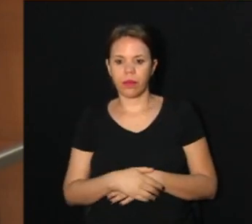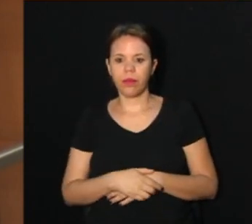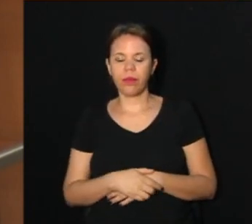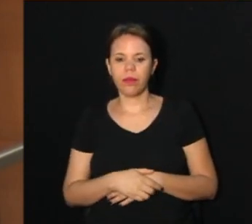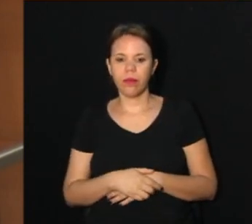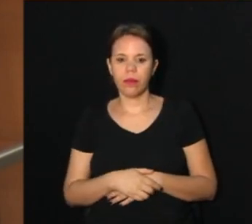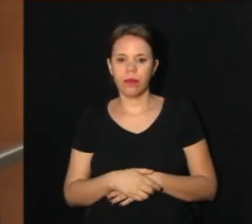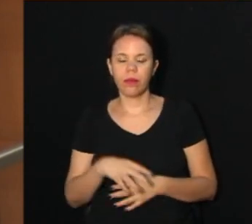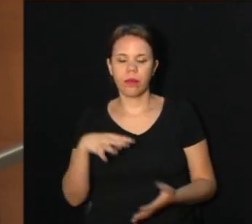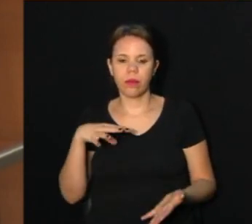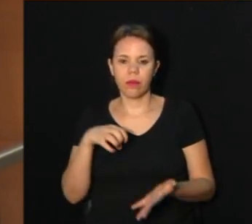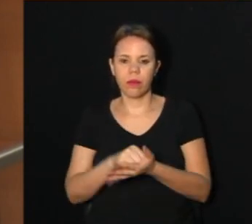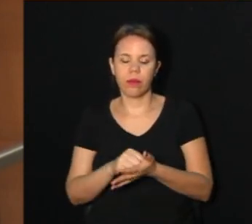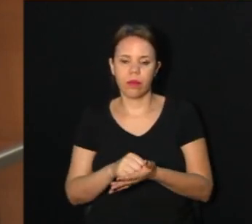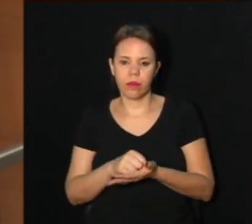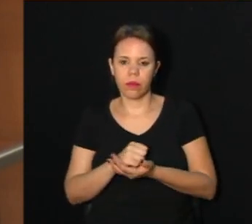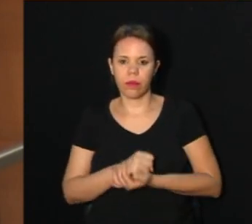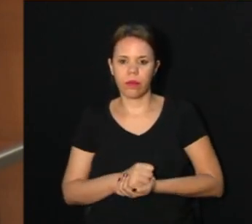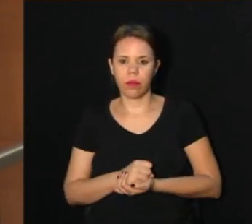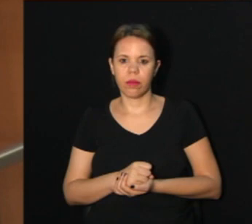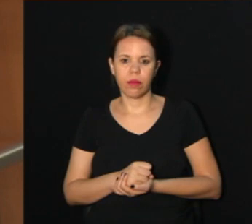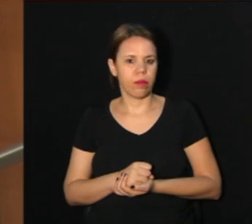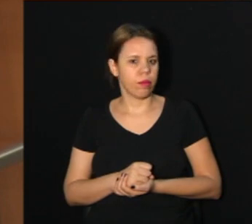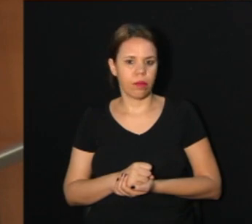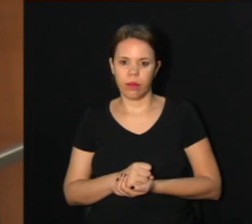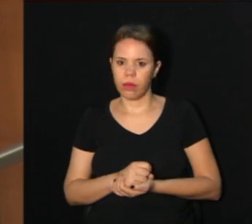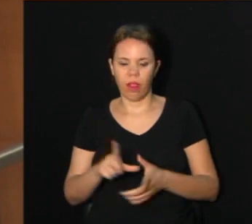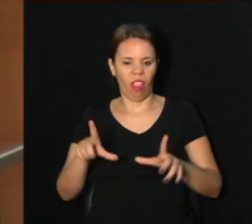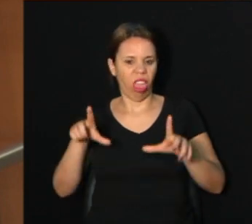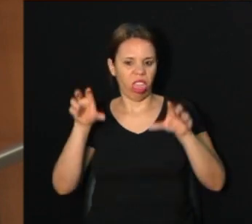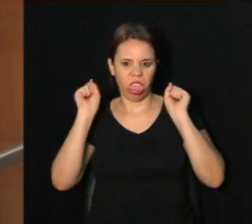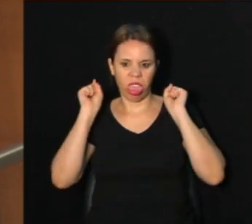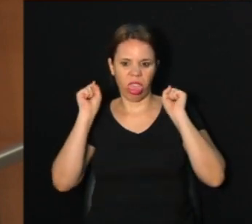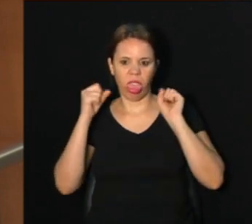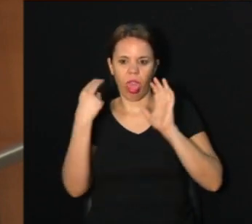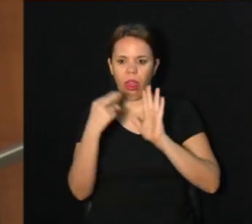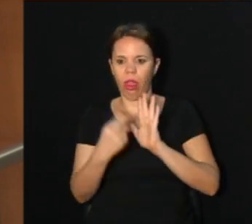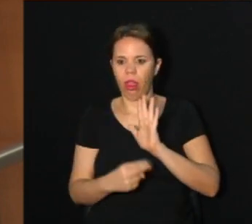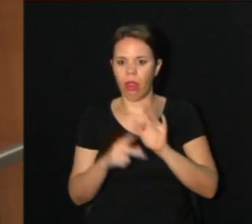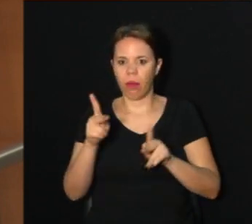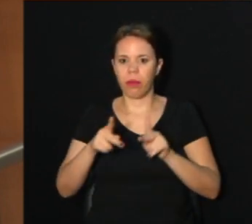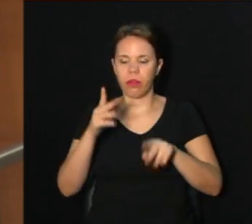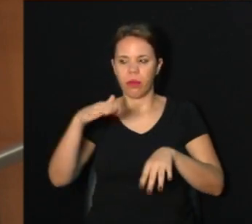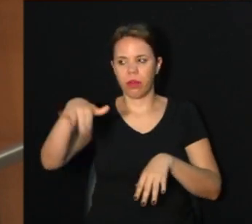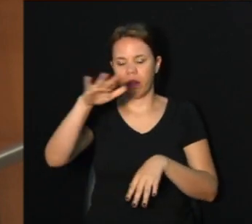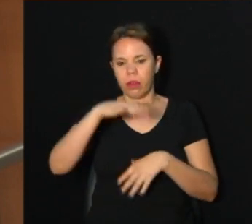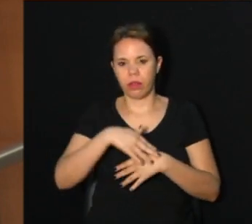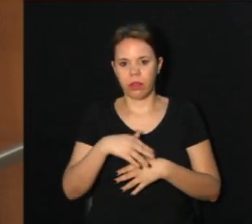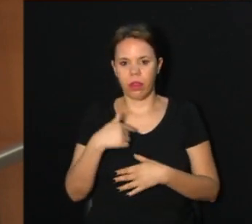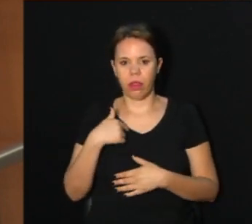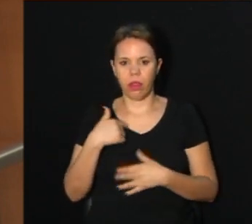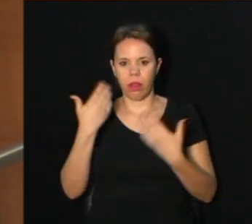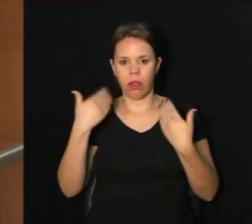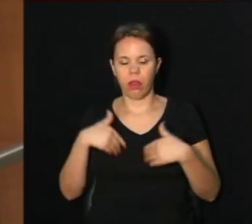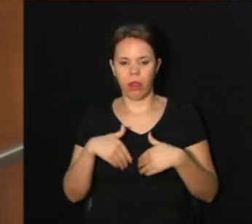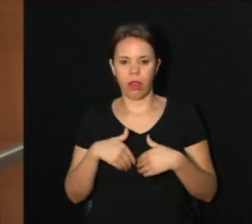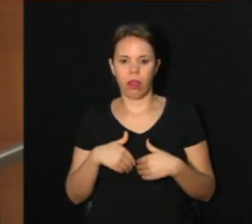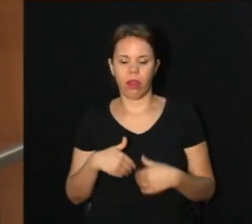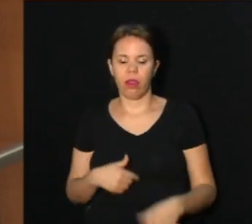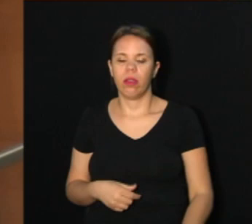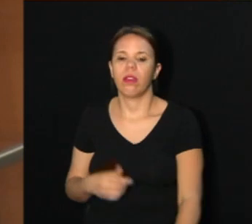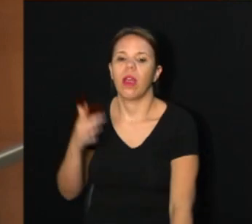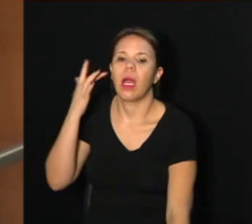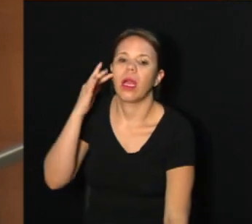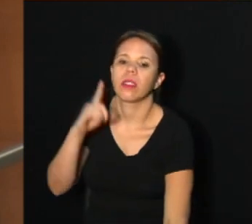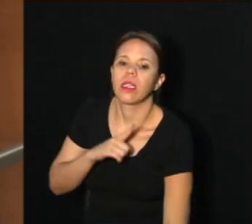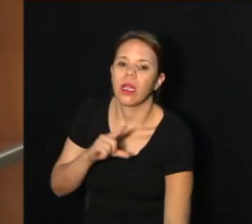ordem de matrícula, se eu não me engano, que é para não ficar queimando o nome das pessoas por aí. Até porque eu não sou daqueles que acham que tem